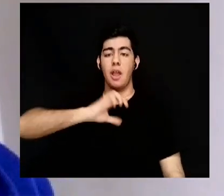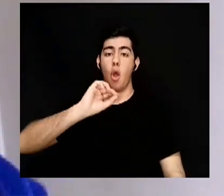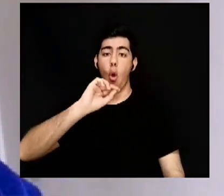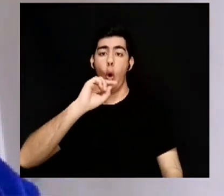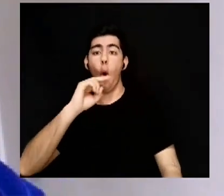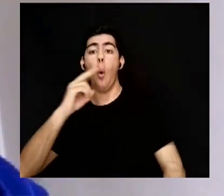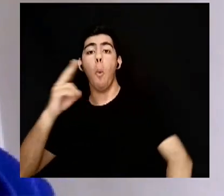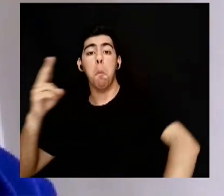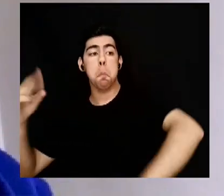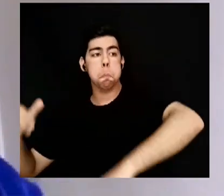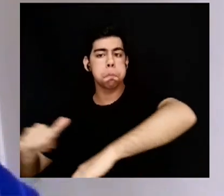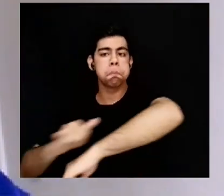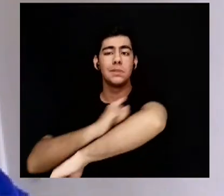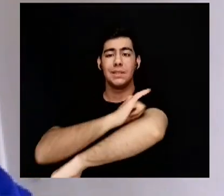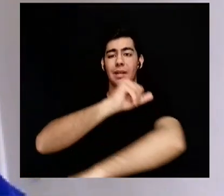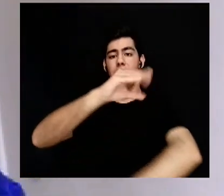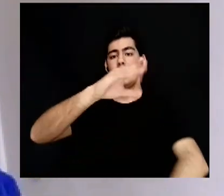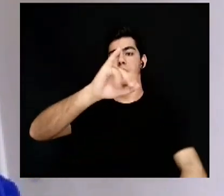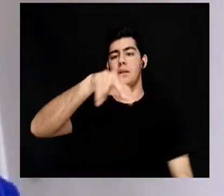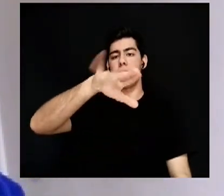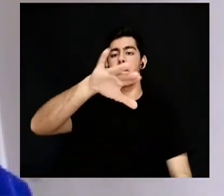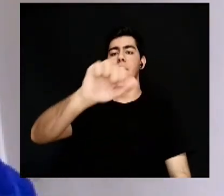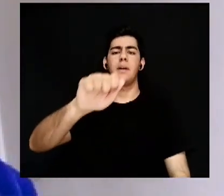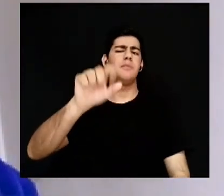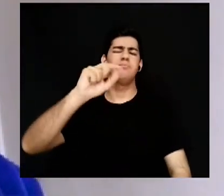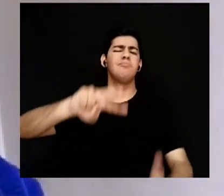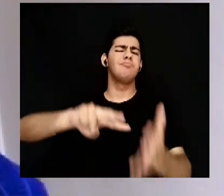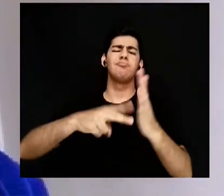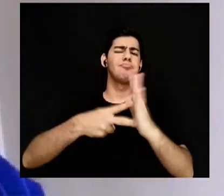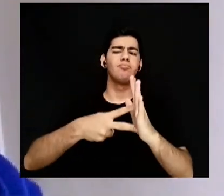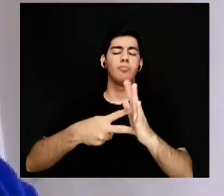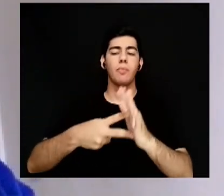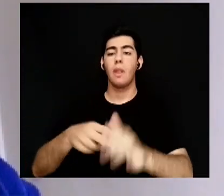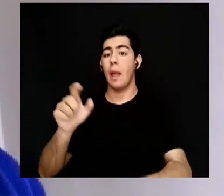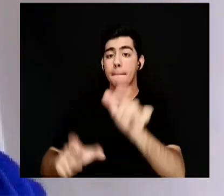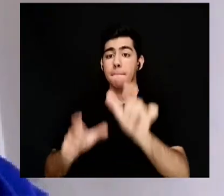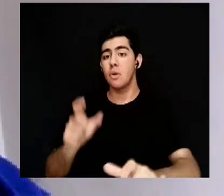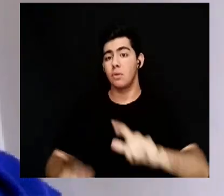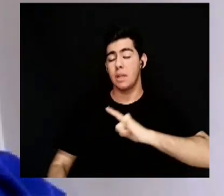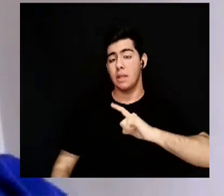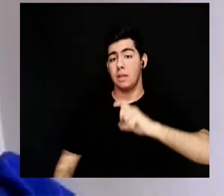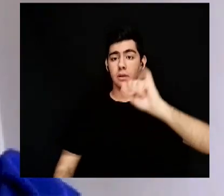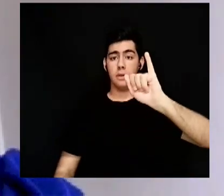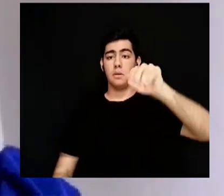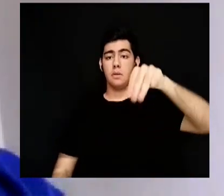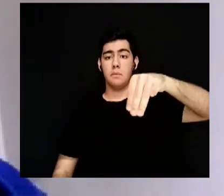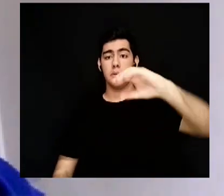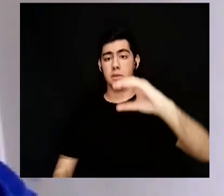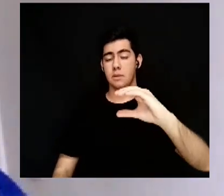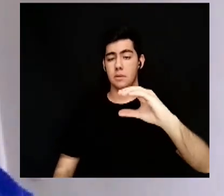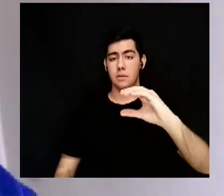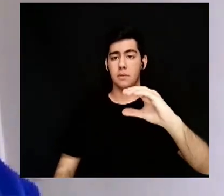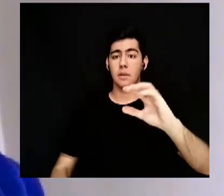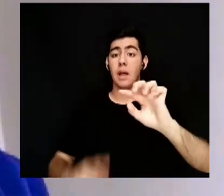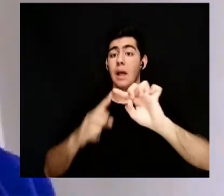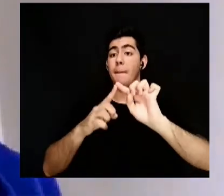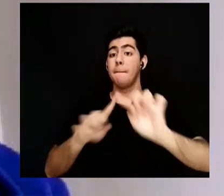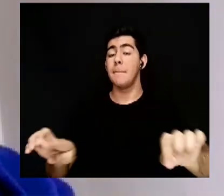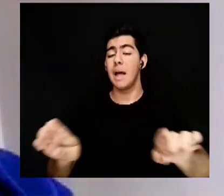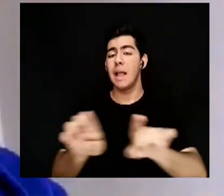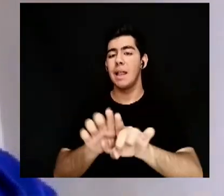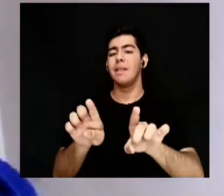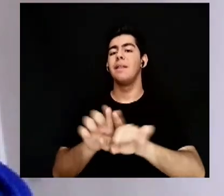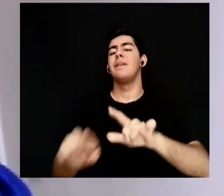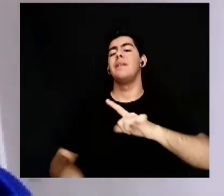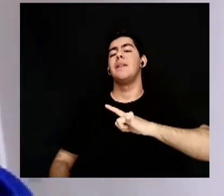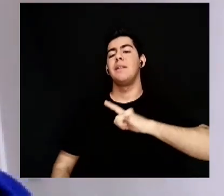que é obesidade clínica? É o paciente que está com IMC, qualquer IMC, mas tem excesso de adiposidade, ou seja, a circunferência abdominal